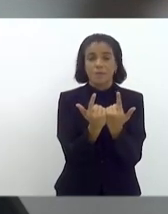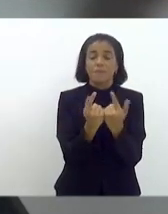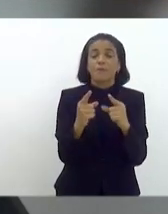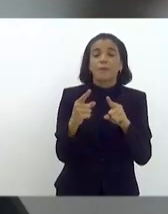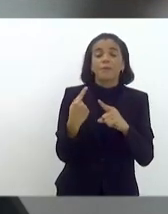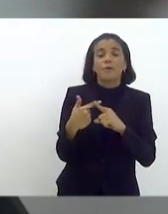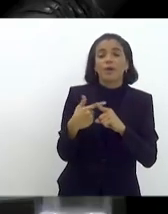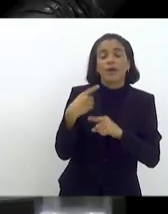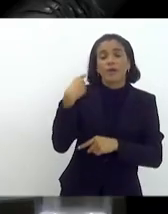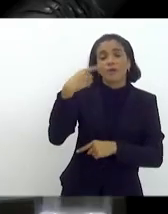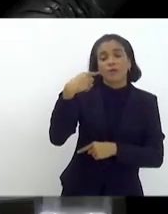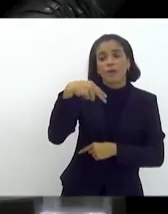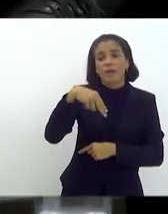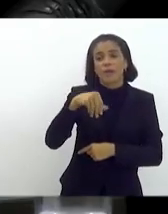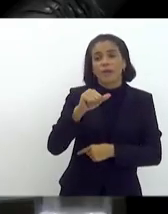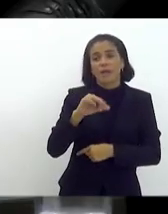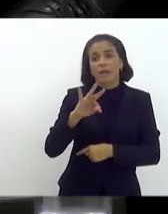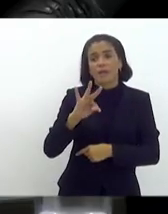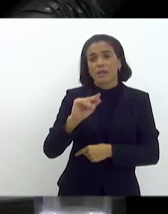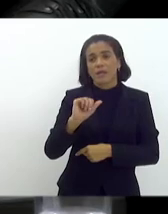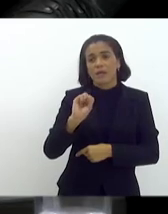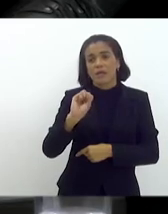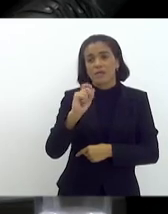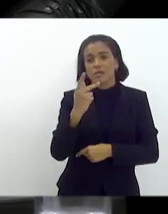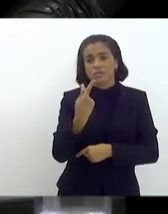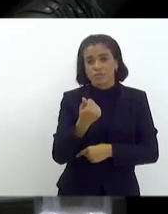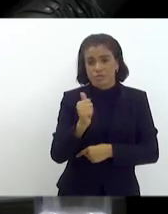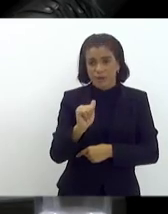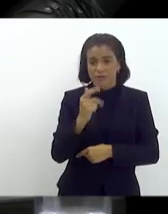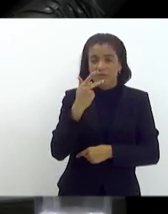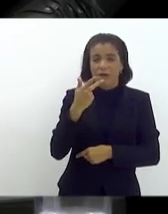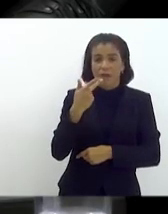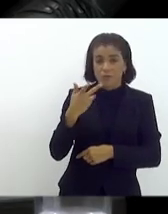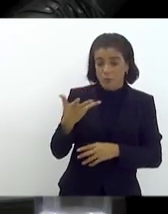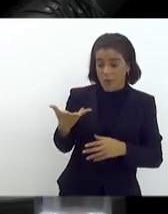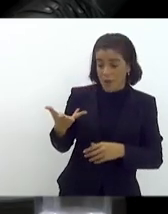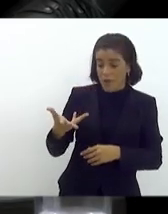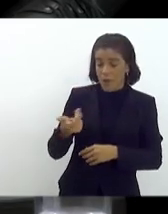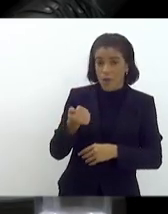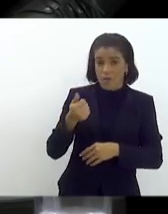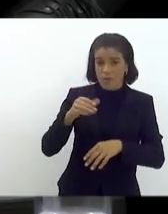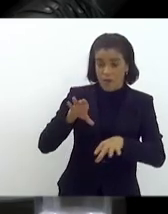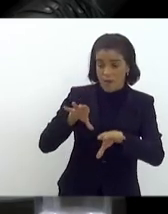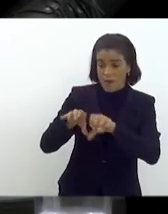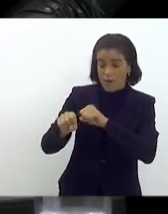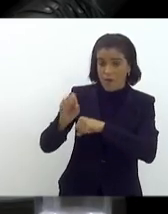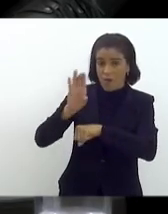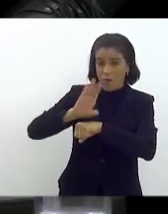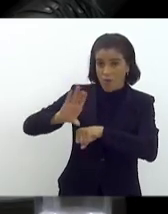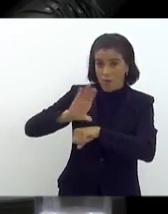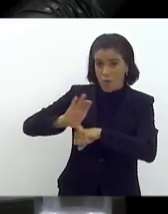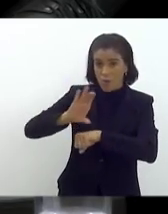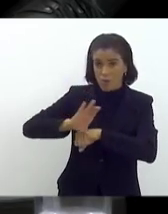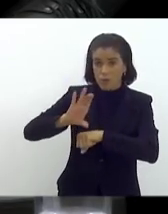doutora Natasha quando fala da questão da qualificação né de estar na na grade